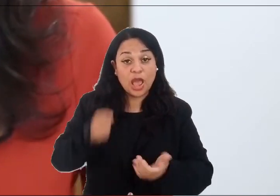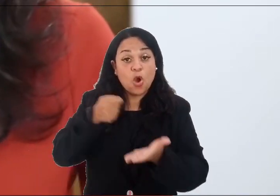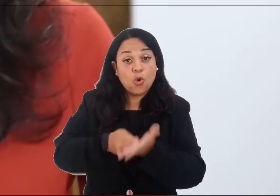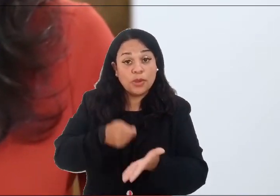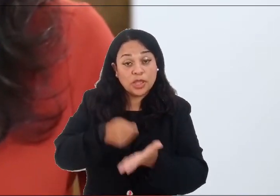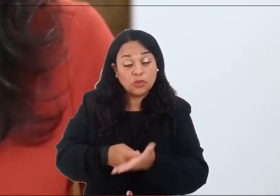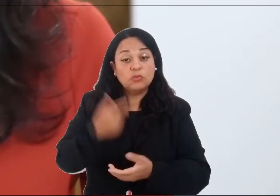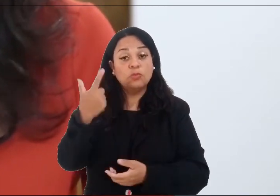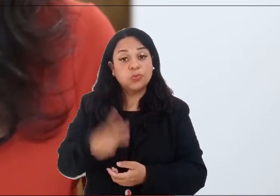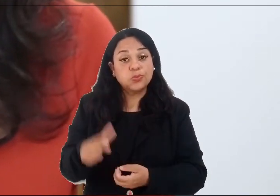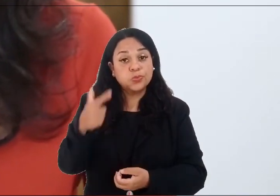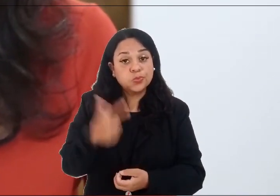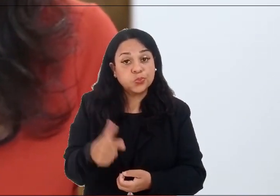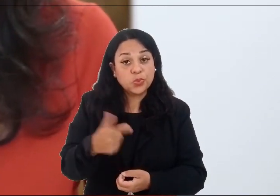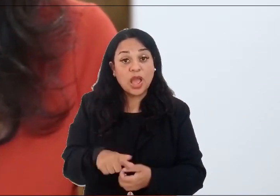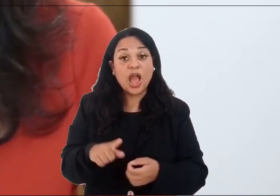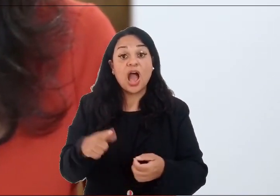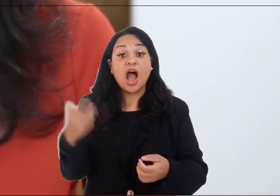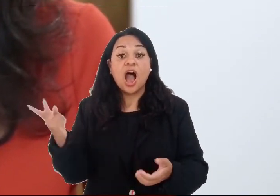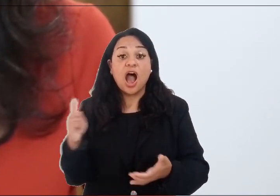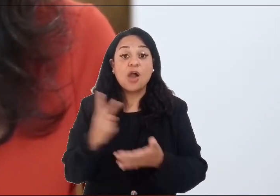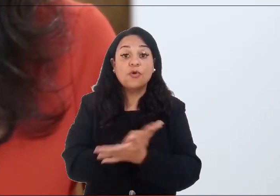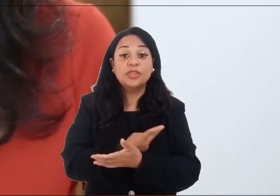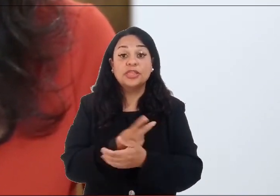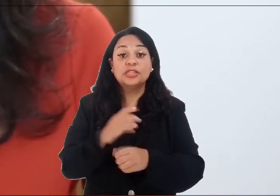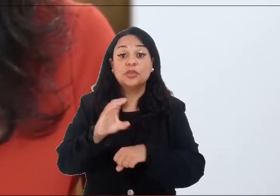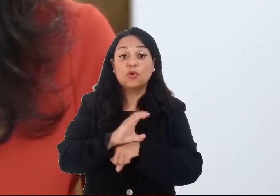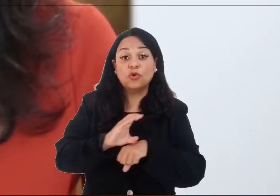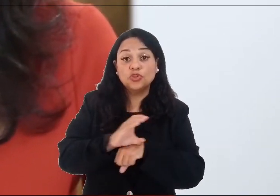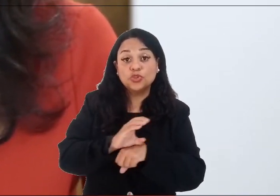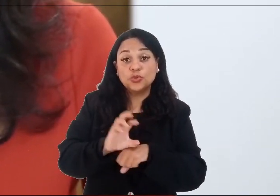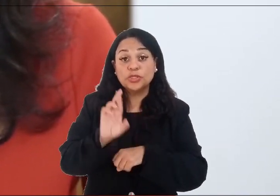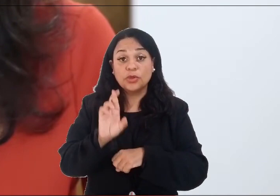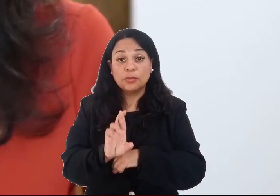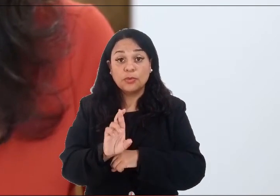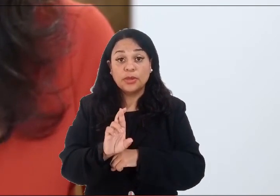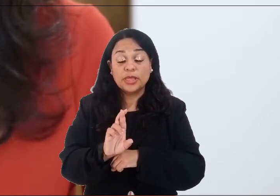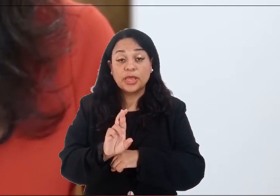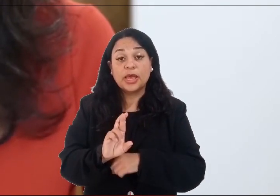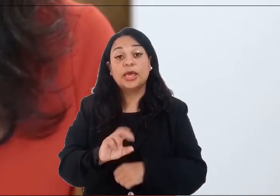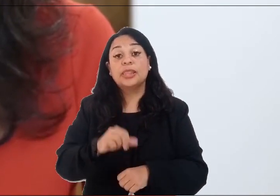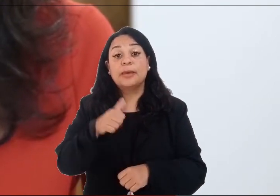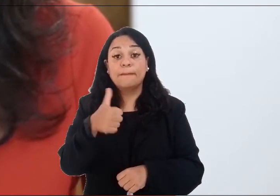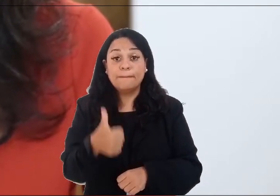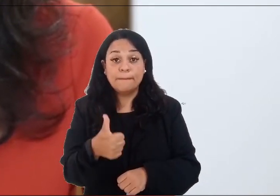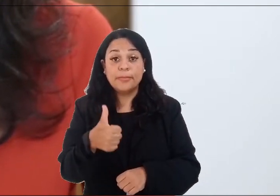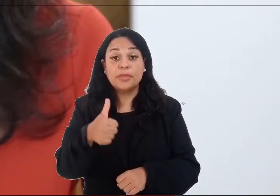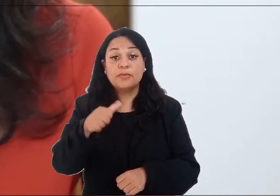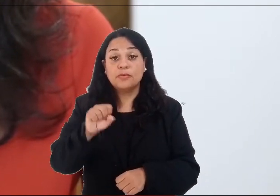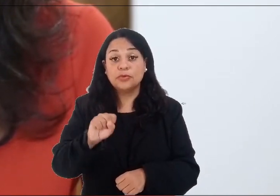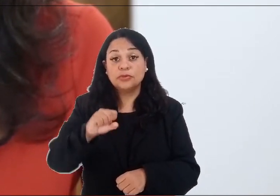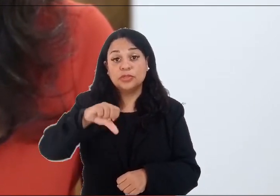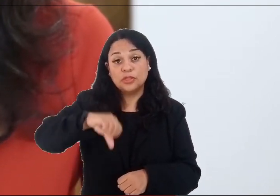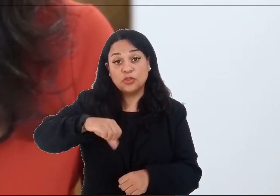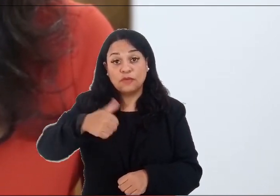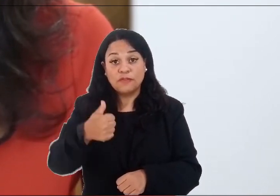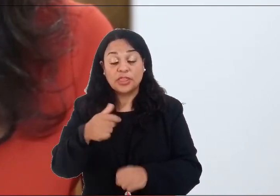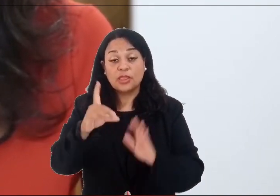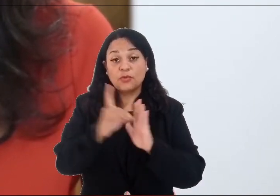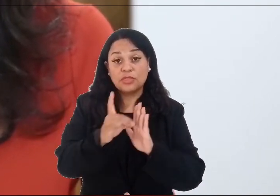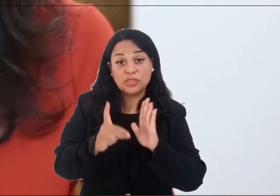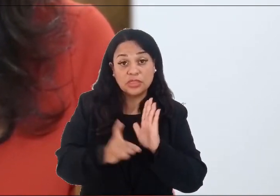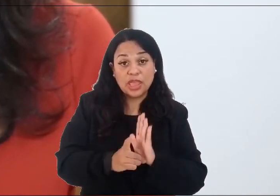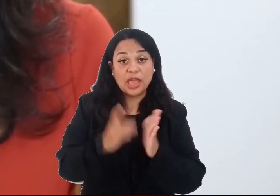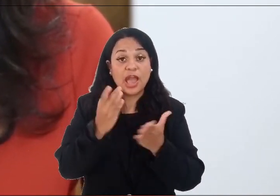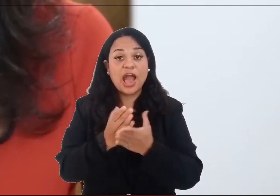foi sendo repetida até que com a Constituição Republicana de 1891, o primeiro ato foi um decreto que